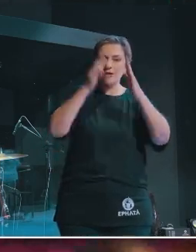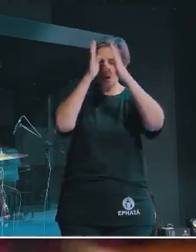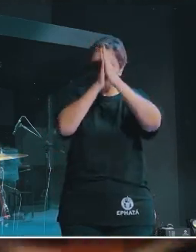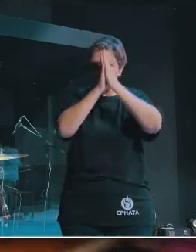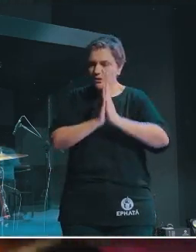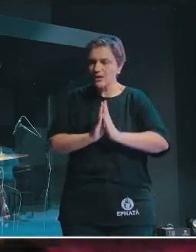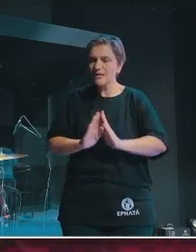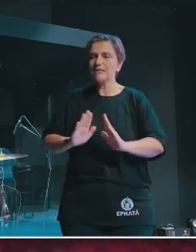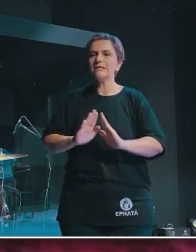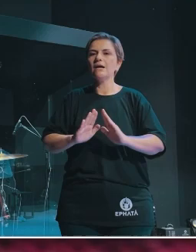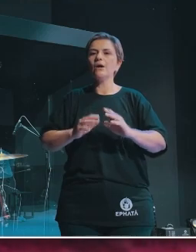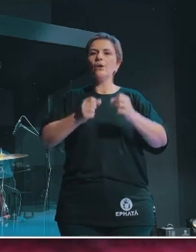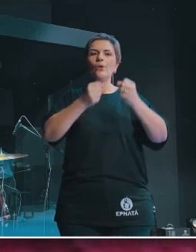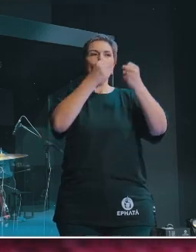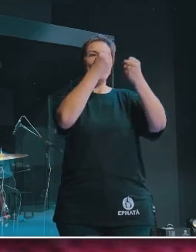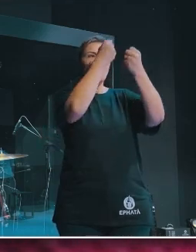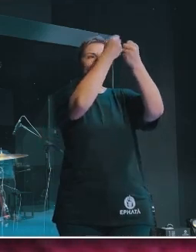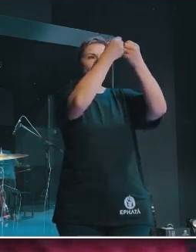Adoração derruba muralhas.